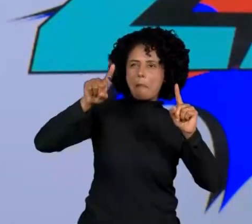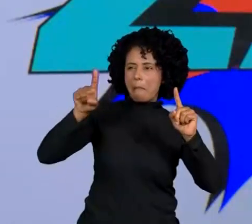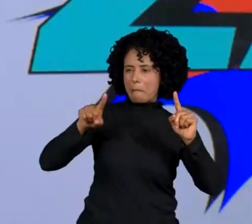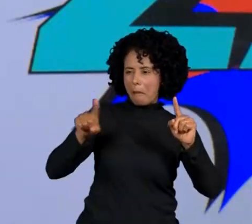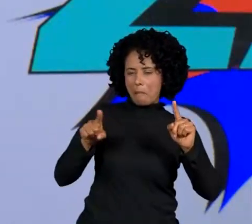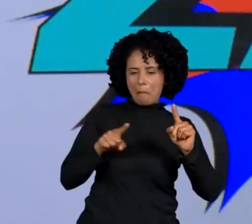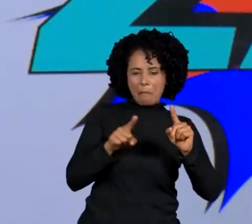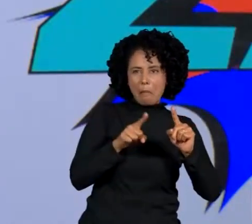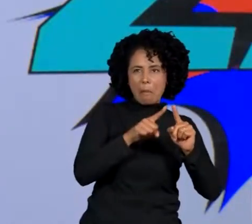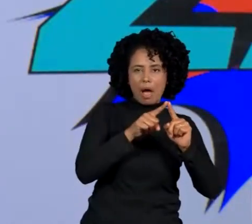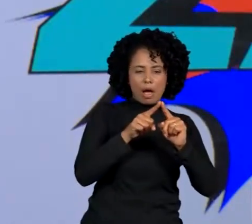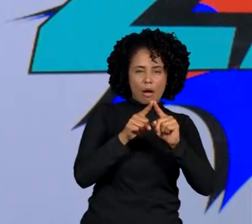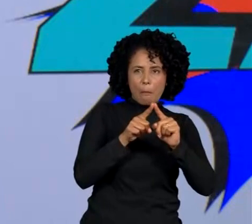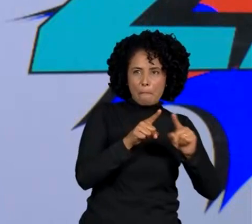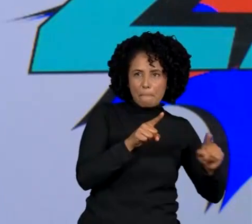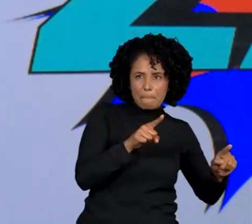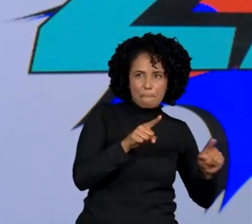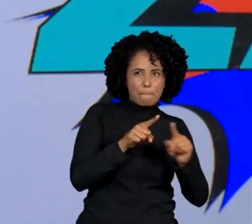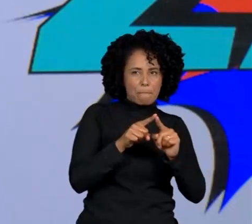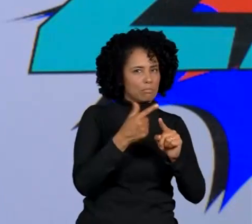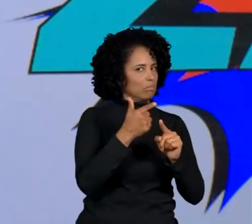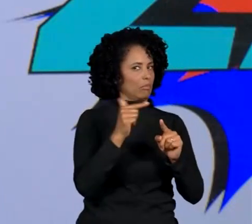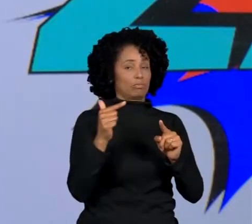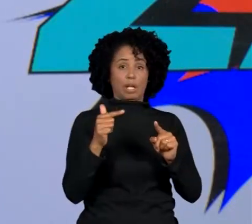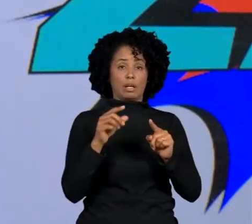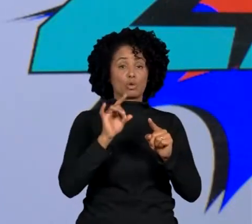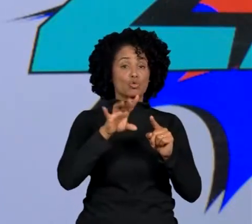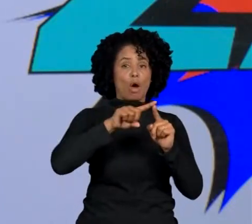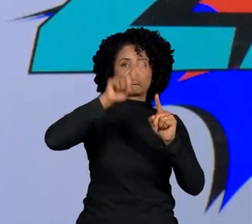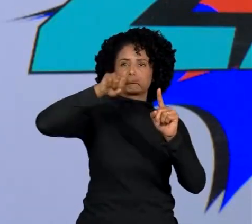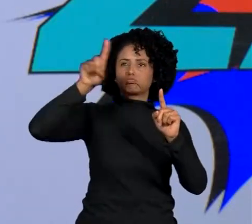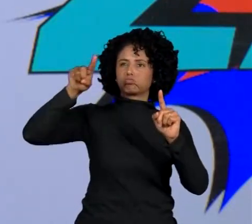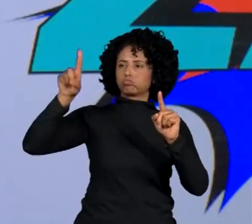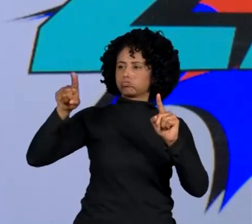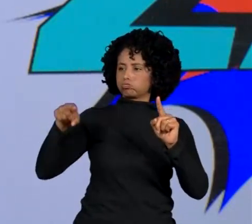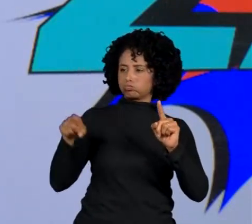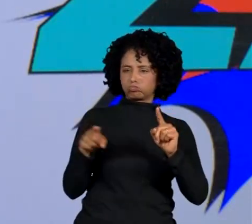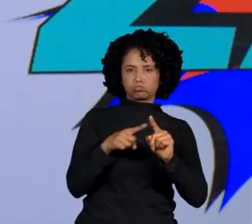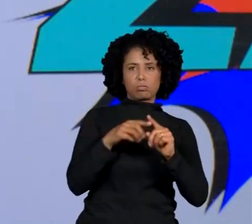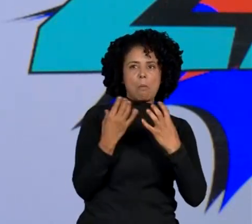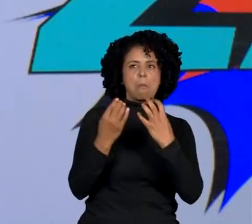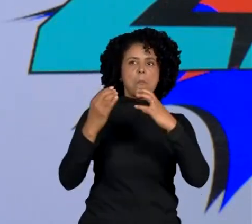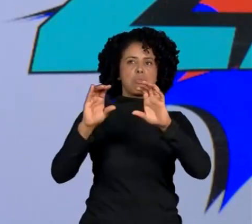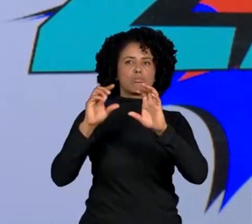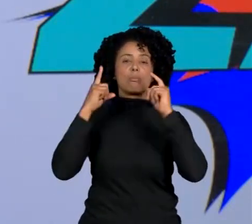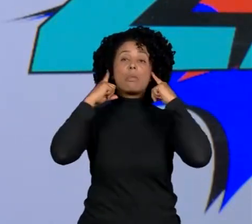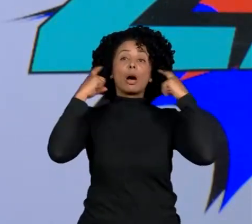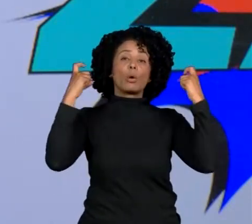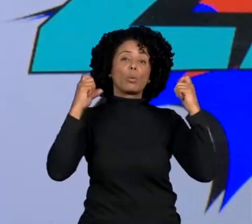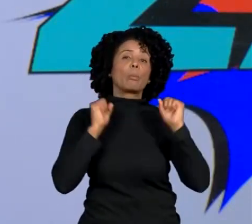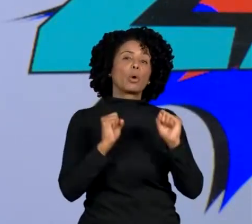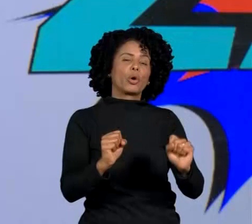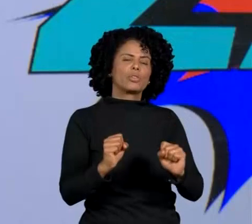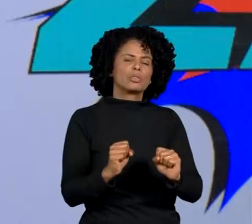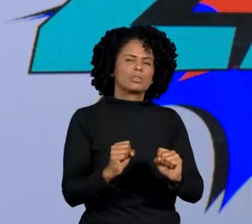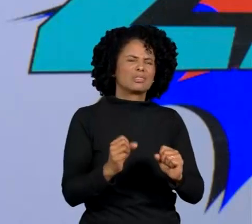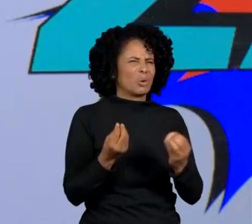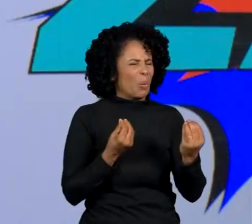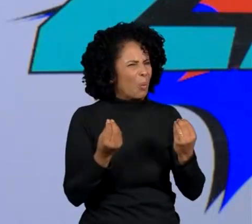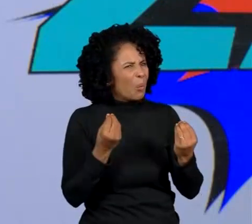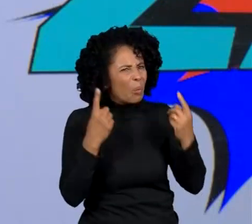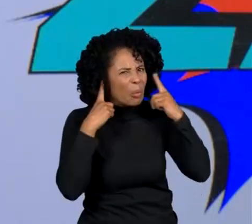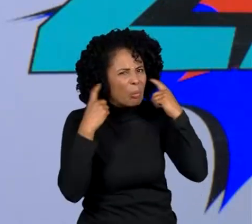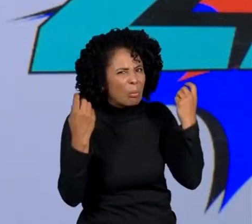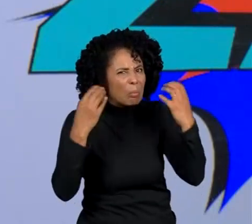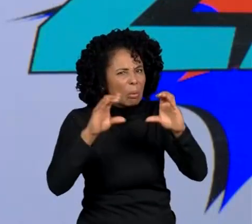ponta, não tem ponta nenhuma. Então eu posso ali colocar um som. Mas pro som, como que eu vou pôr um som aqui? Eu vou usar